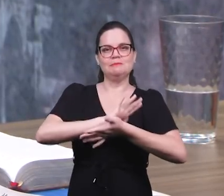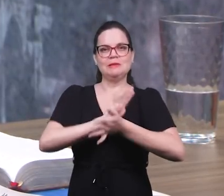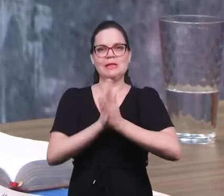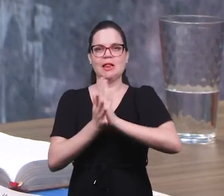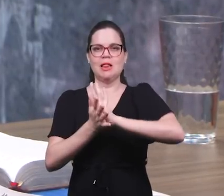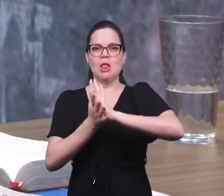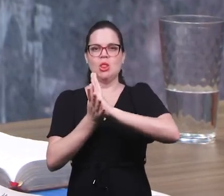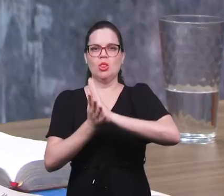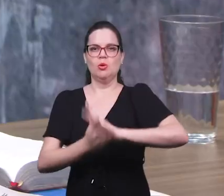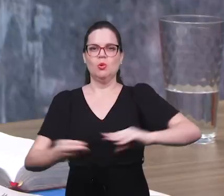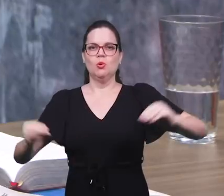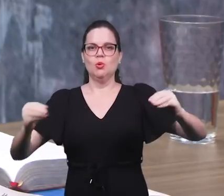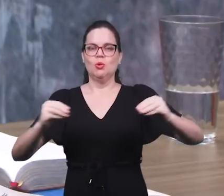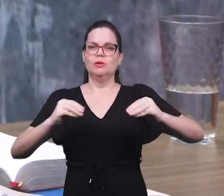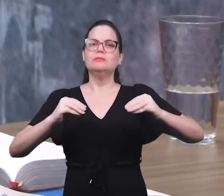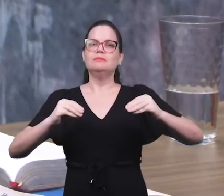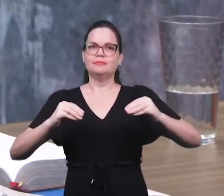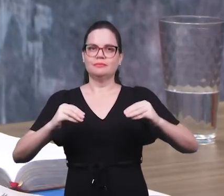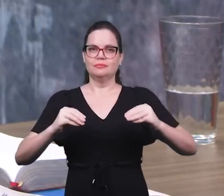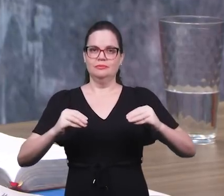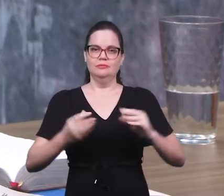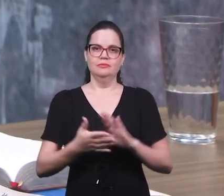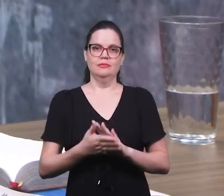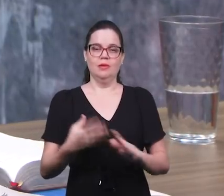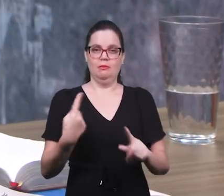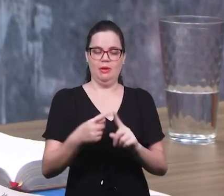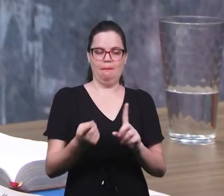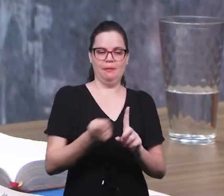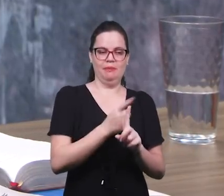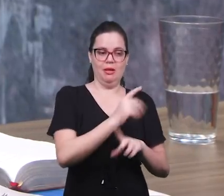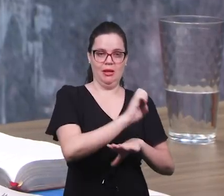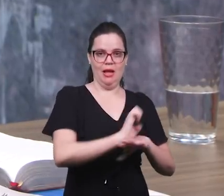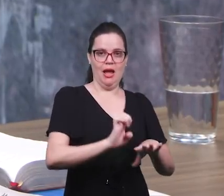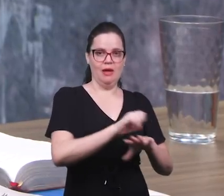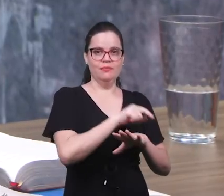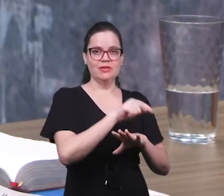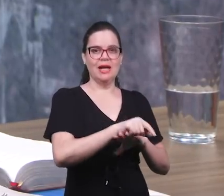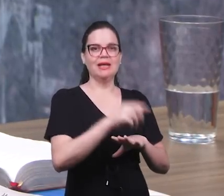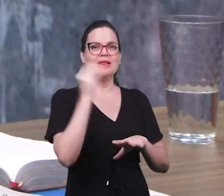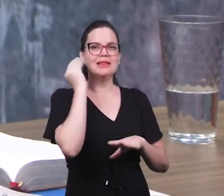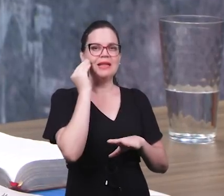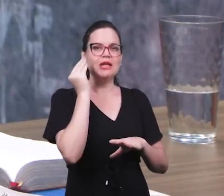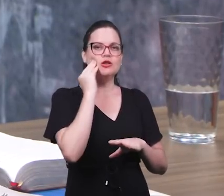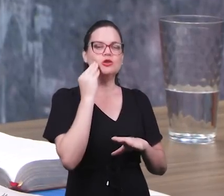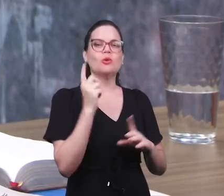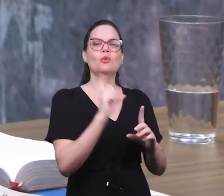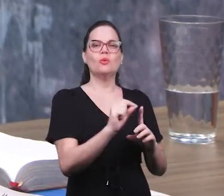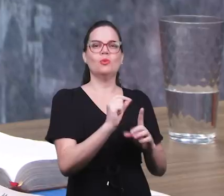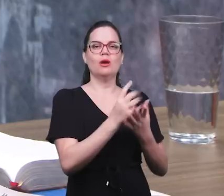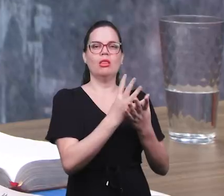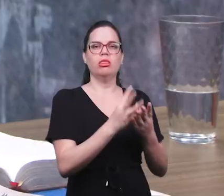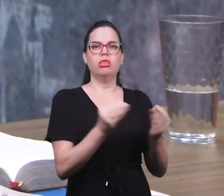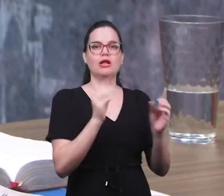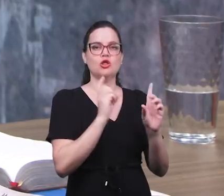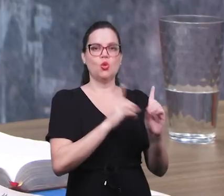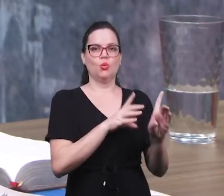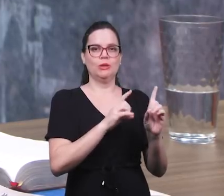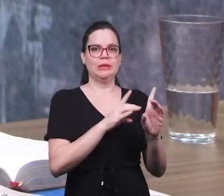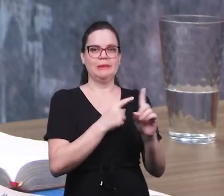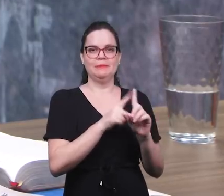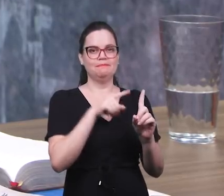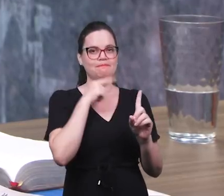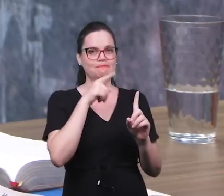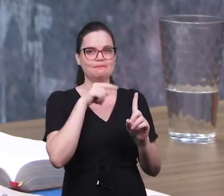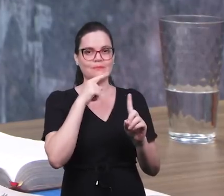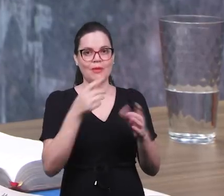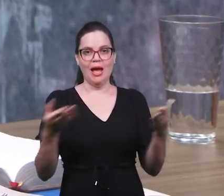para destruir o corpo. A luta ali primeiro foi contra a doutrina do Pai, né? Agora era contra o corpo,